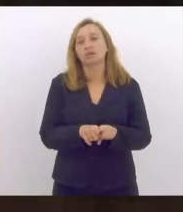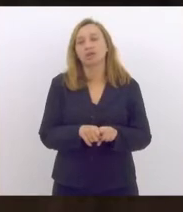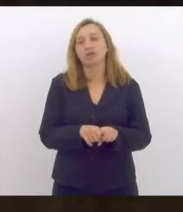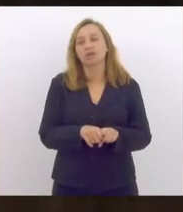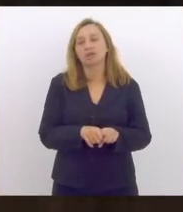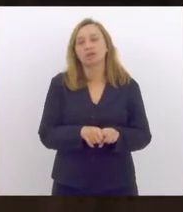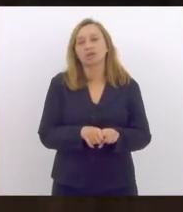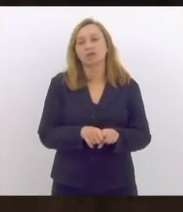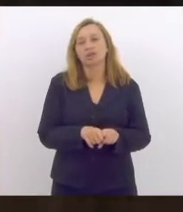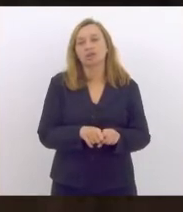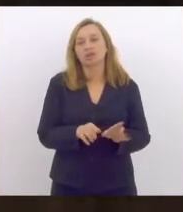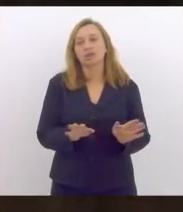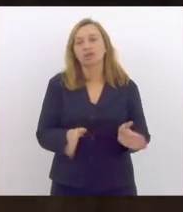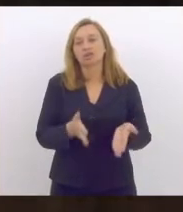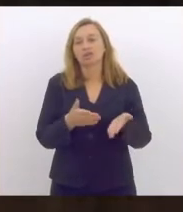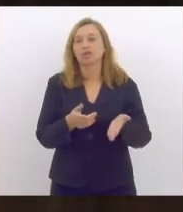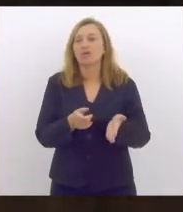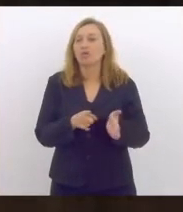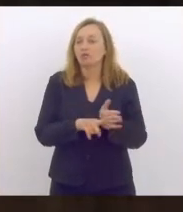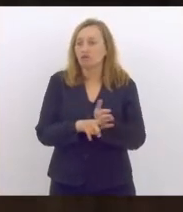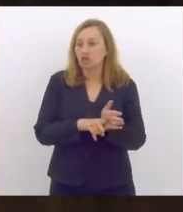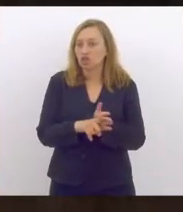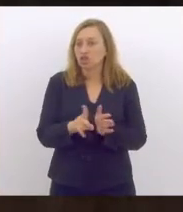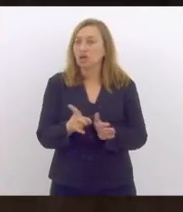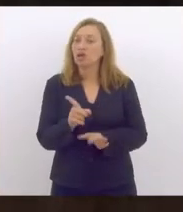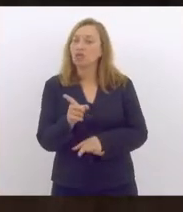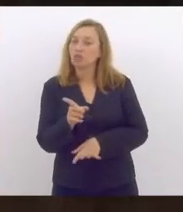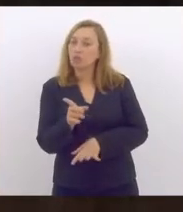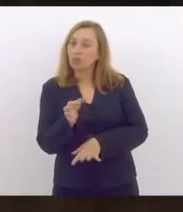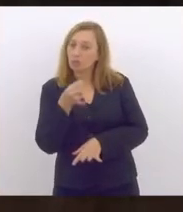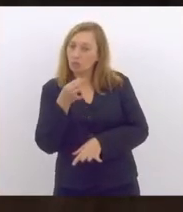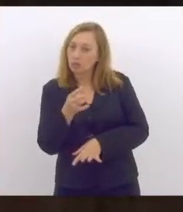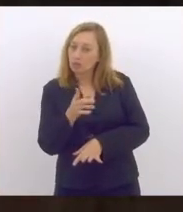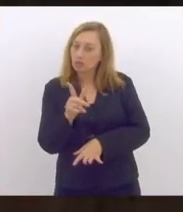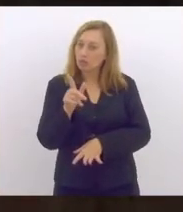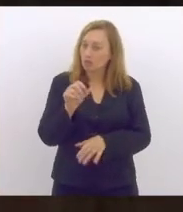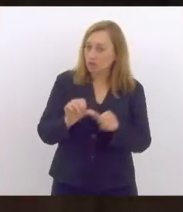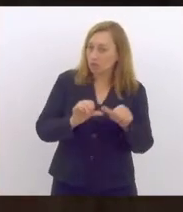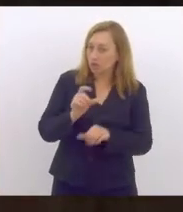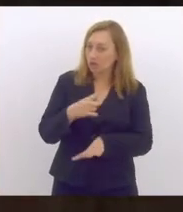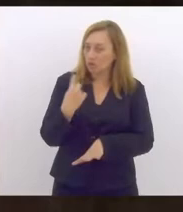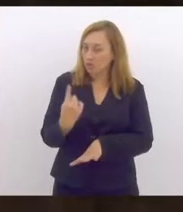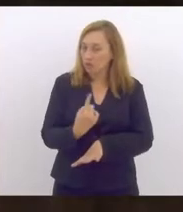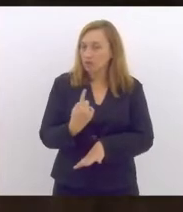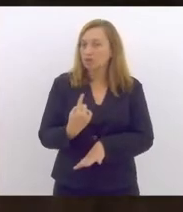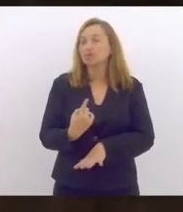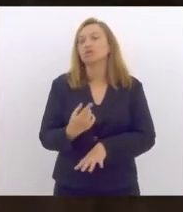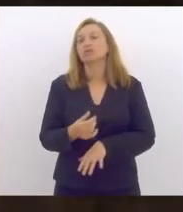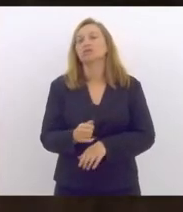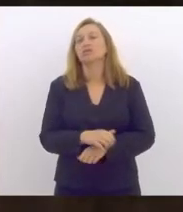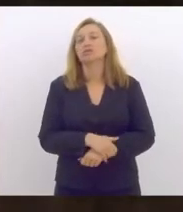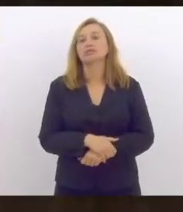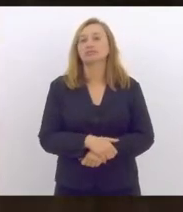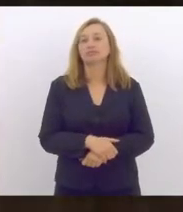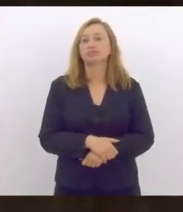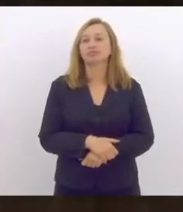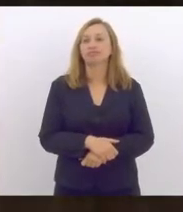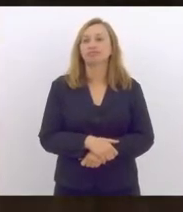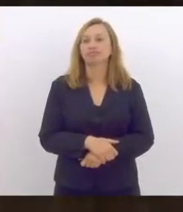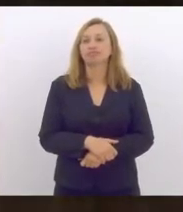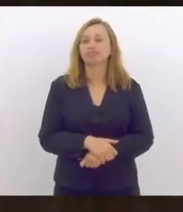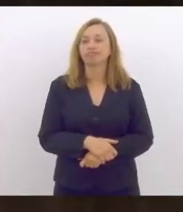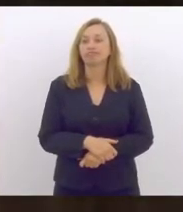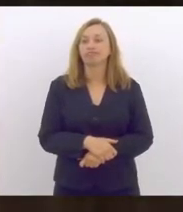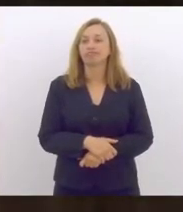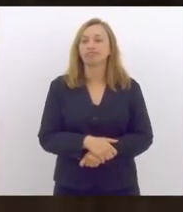que, aí é um pouco a nossa divergência, que a, nossa, que a pretensão legislativa não deixa de